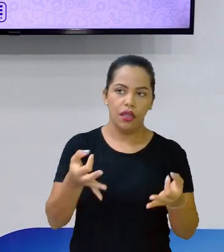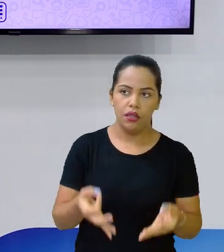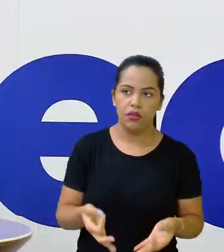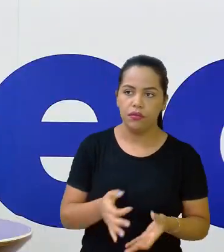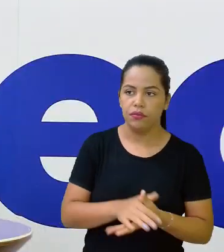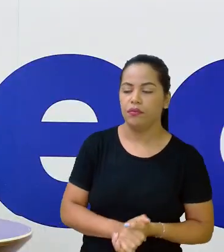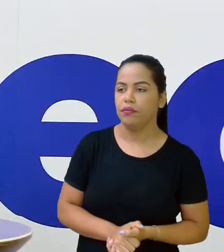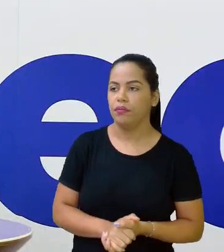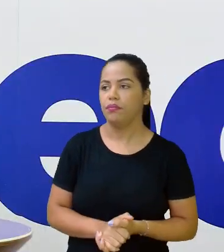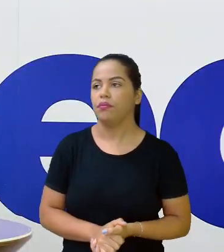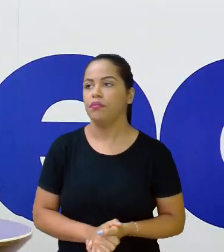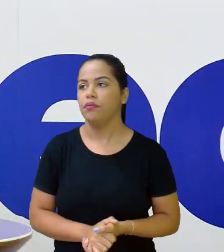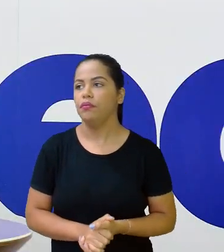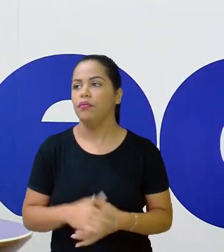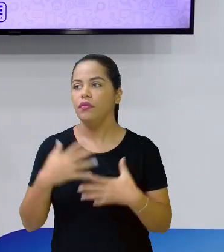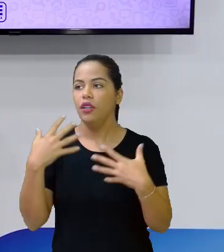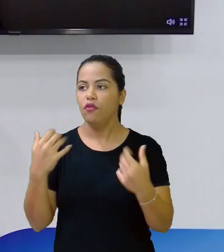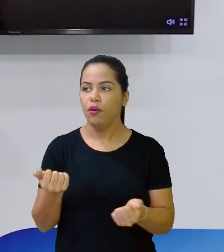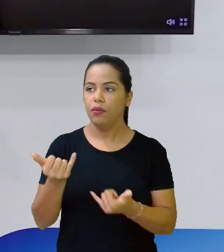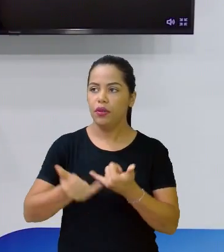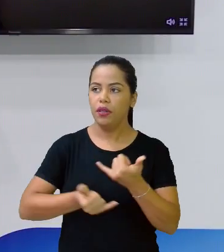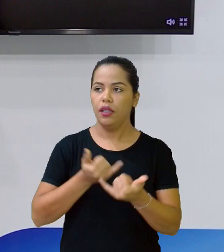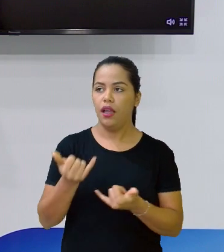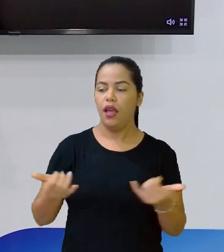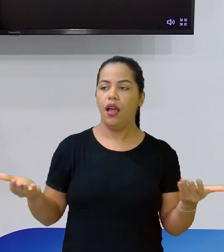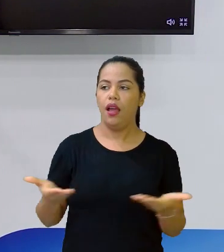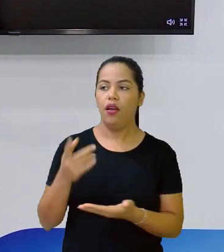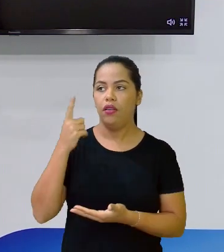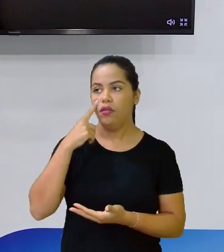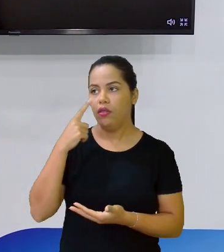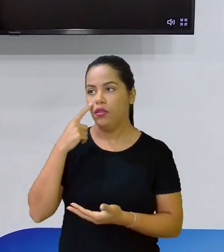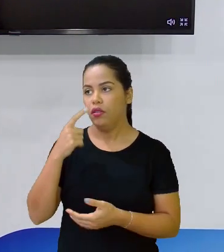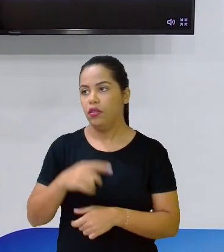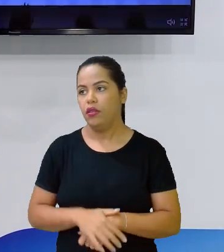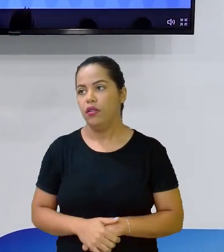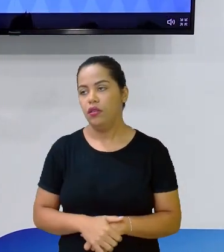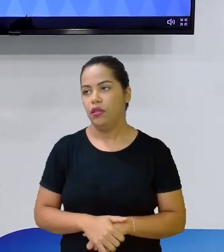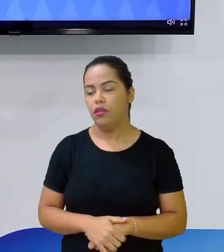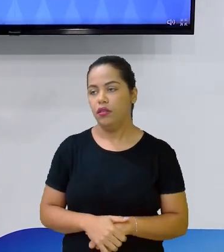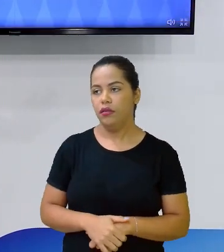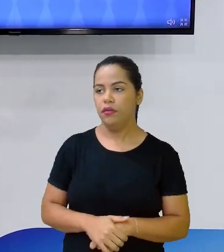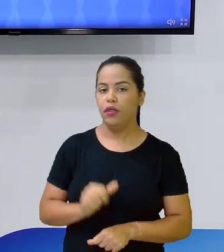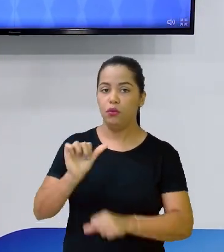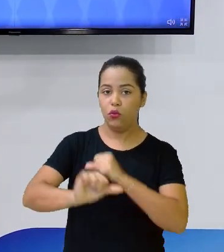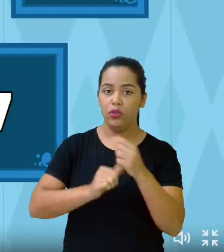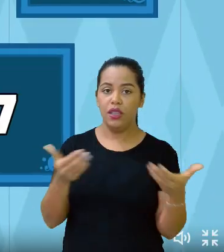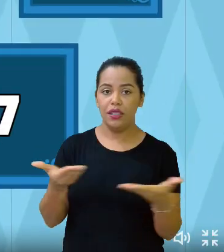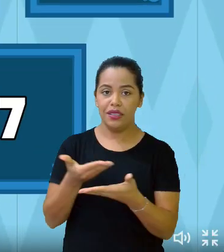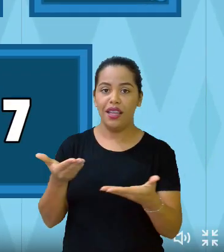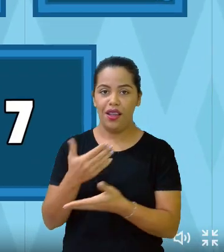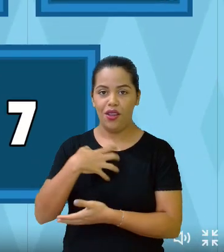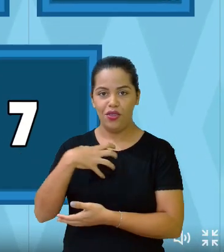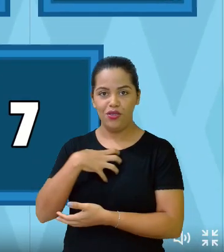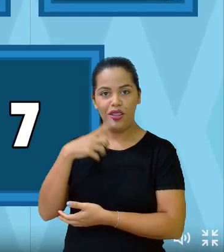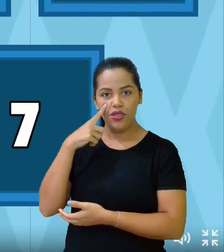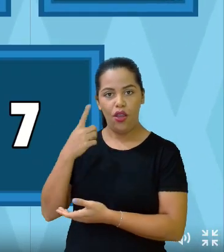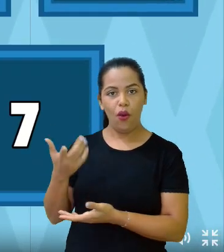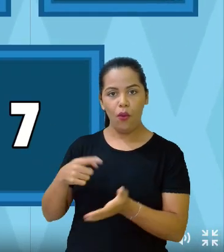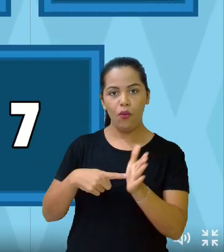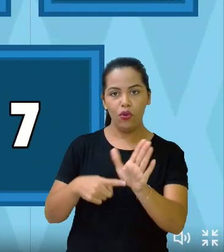água. Então, vamos ver aqui, olha só, mudanças do estado físico da água, que foram aqueles que eu